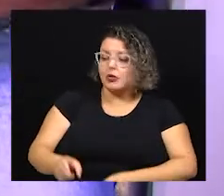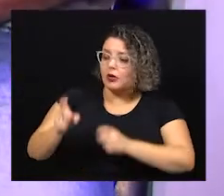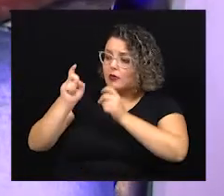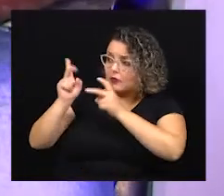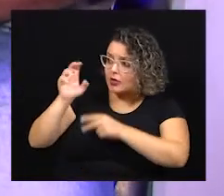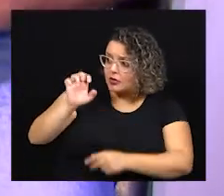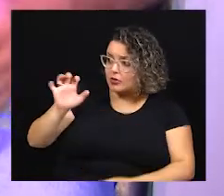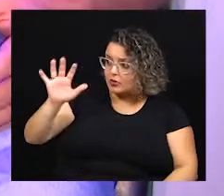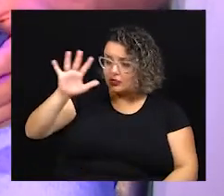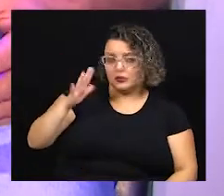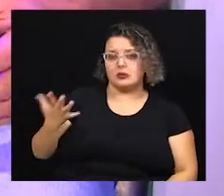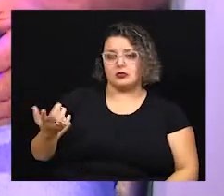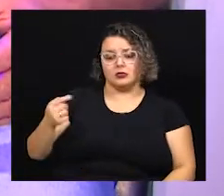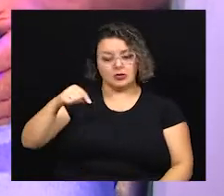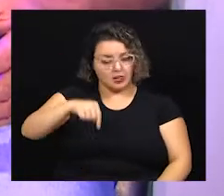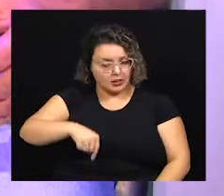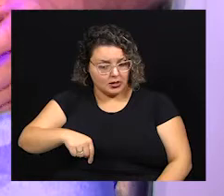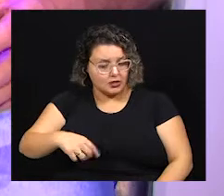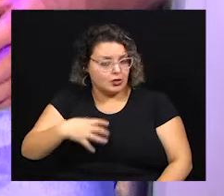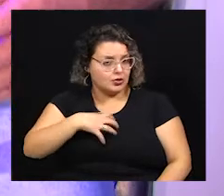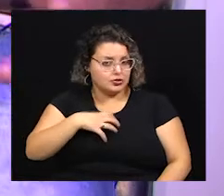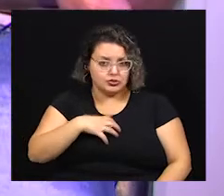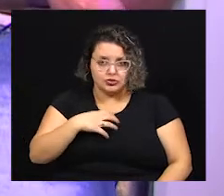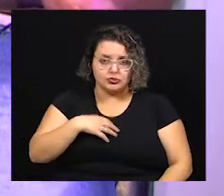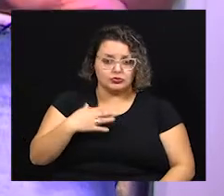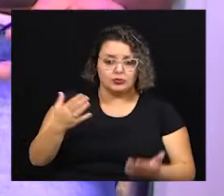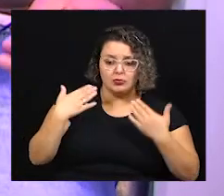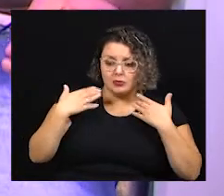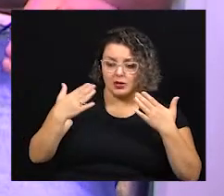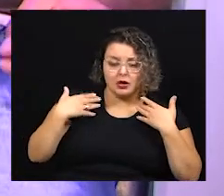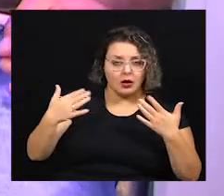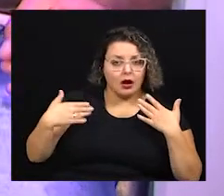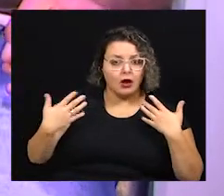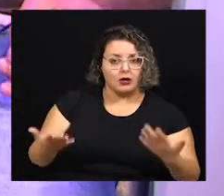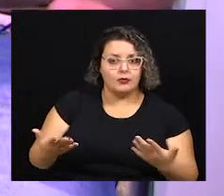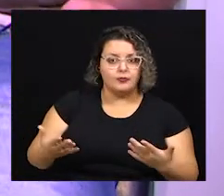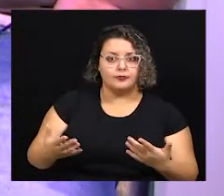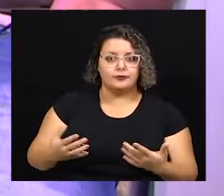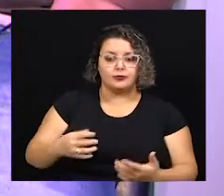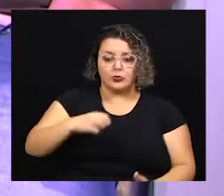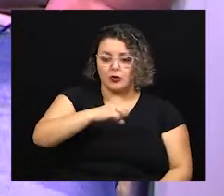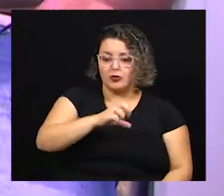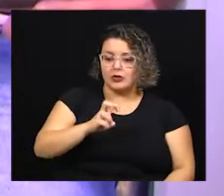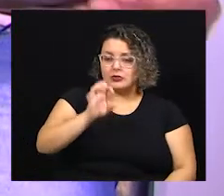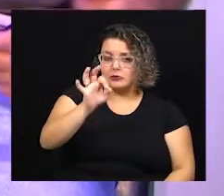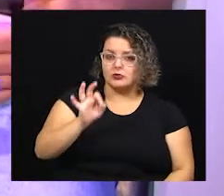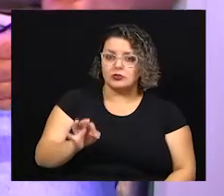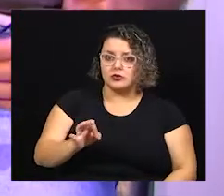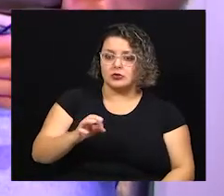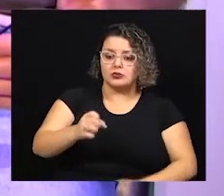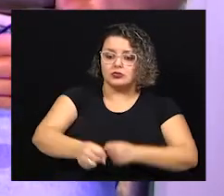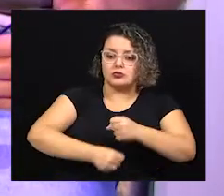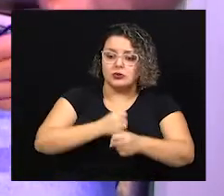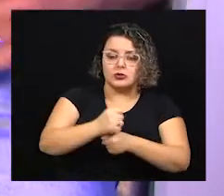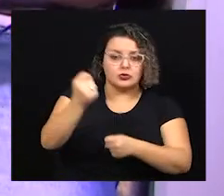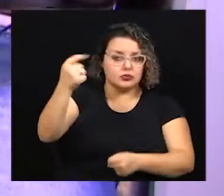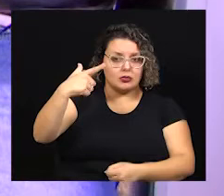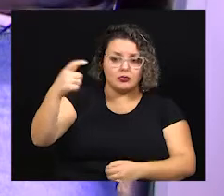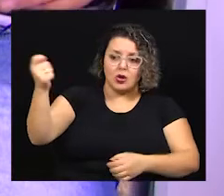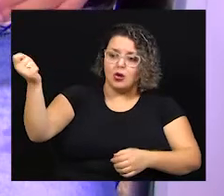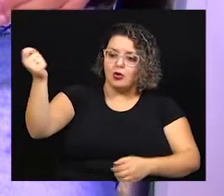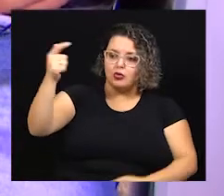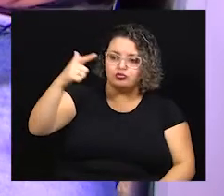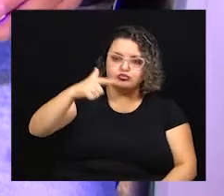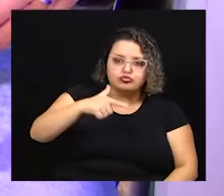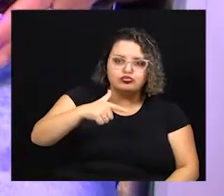a gente é um país de clima tropical. A gente tem 95% do ano tem sol. Então a quantidade de raio ultravioleta que